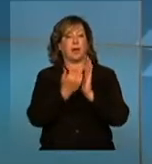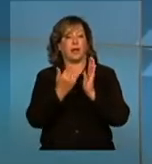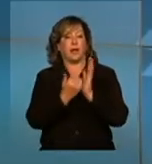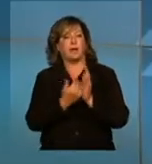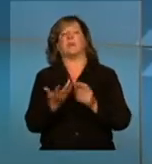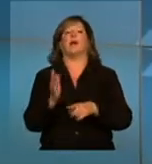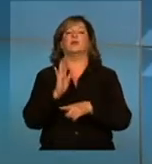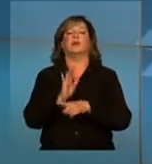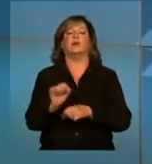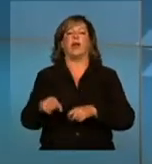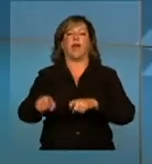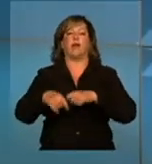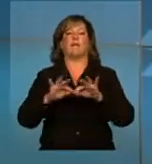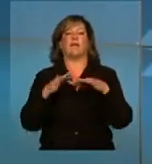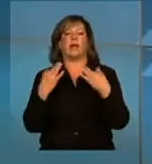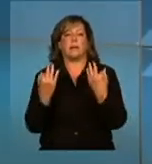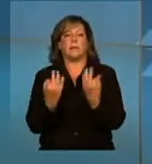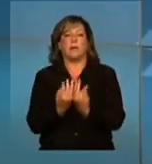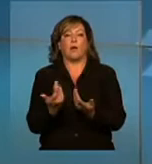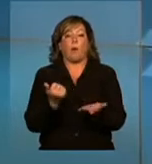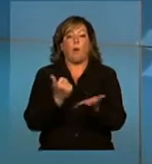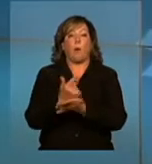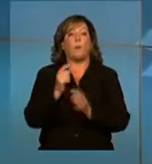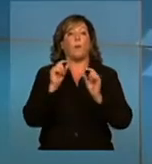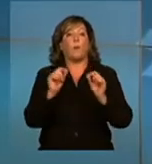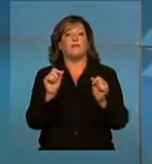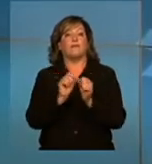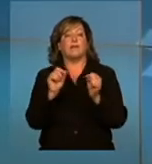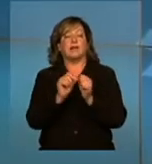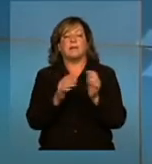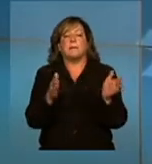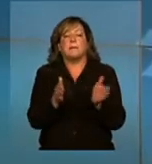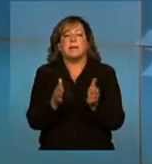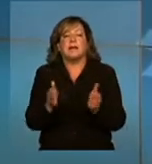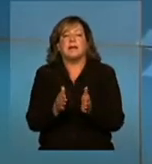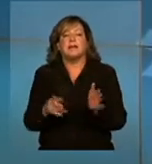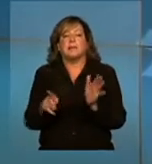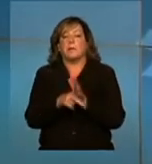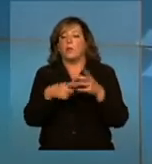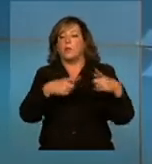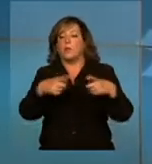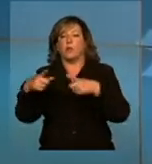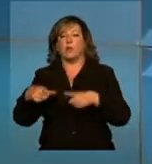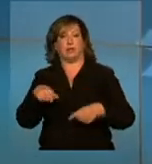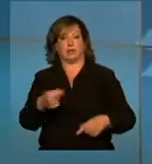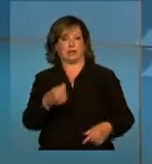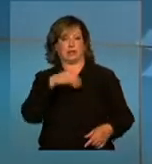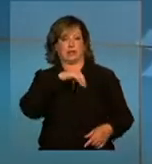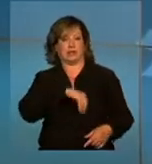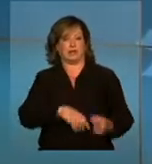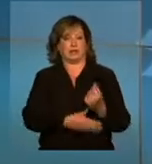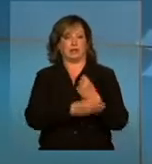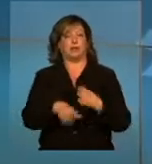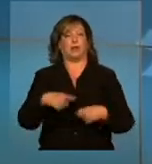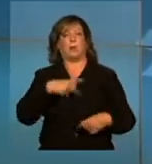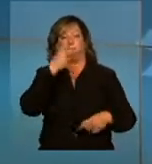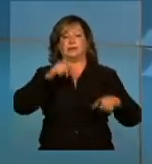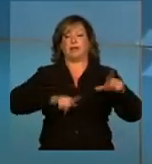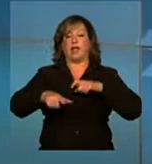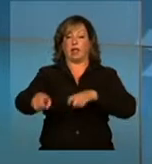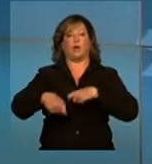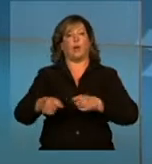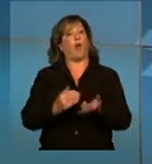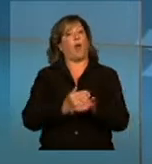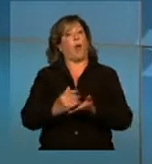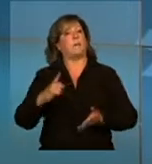incentiva a agricultura familiar ao comprar o que é produzido nas pequenas propriedades. Com a renda assegurada, o trabalhador do campo